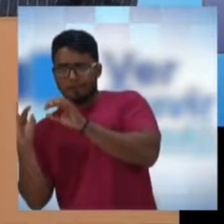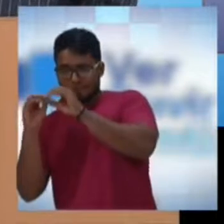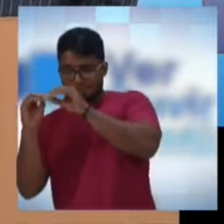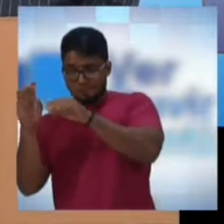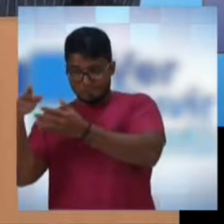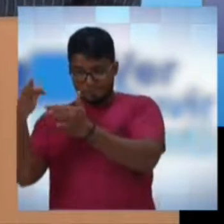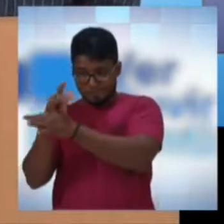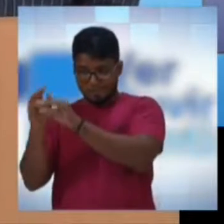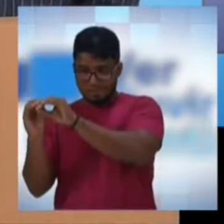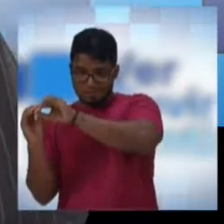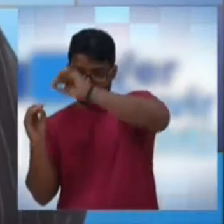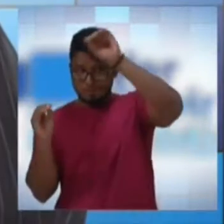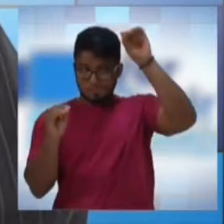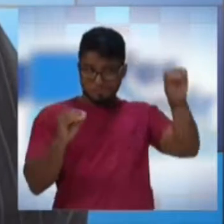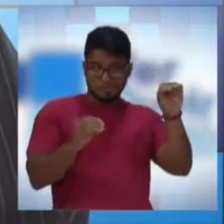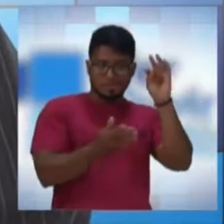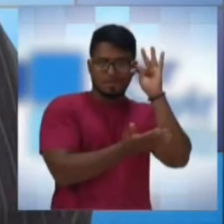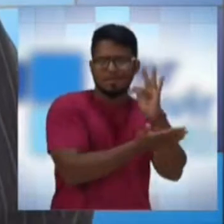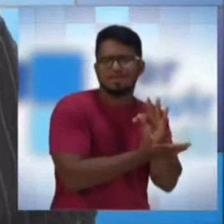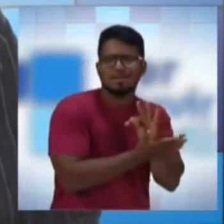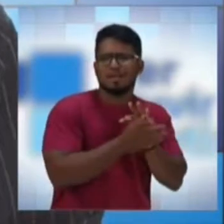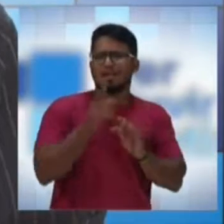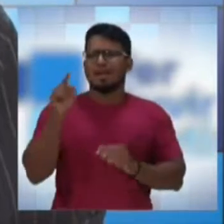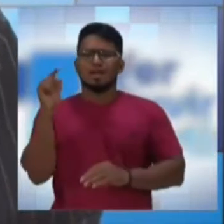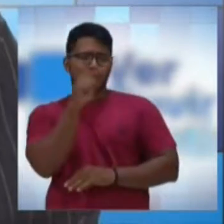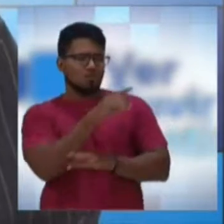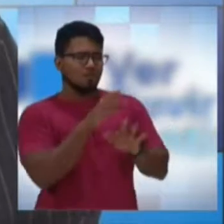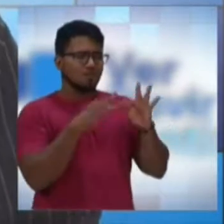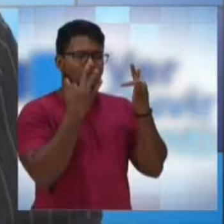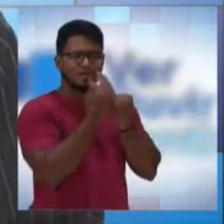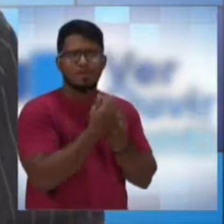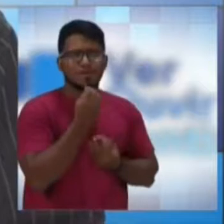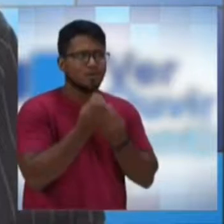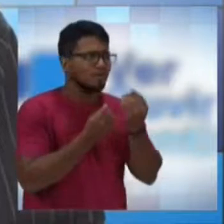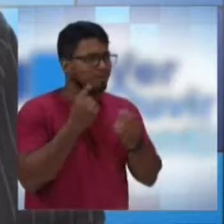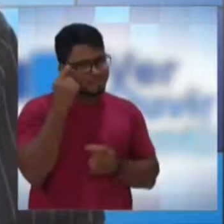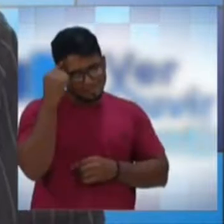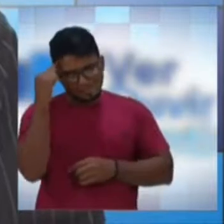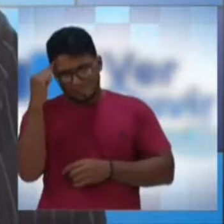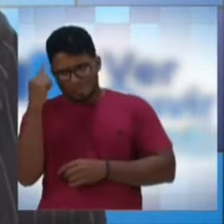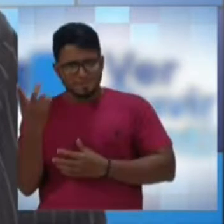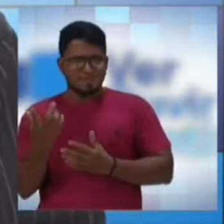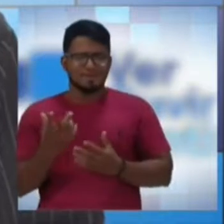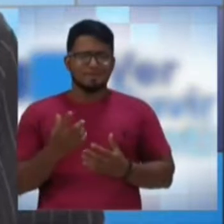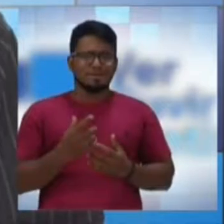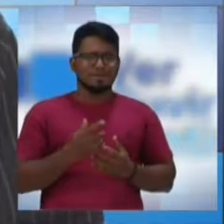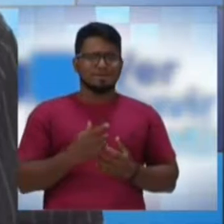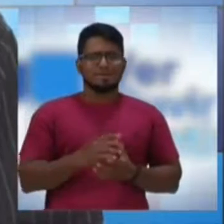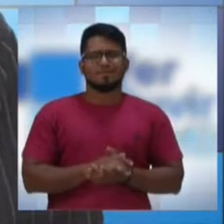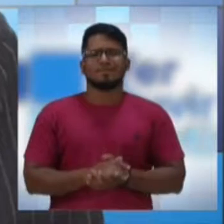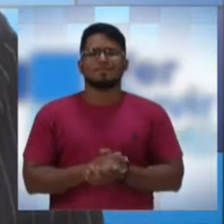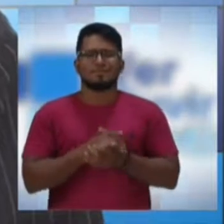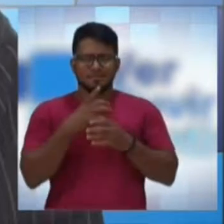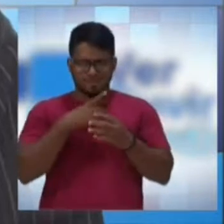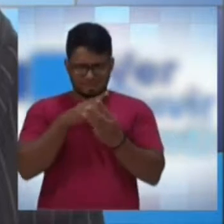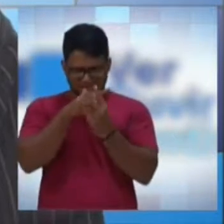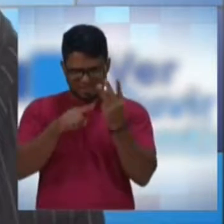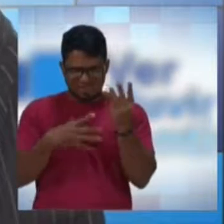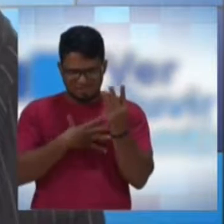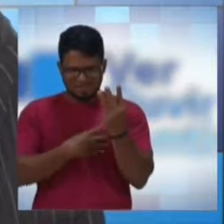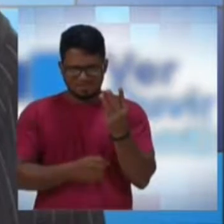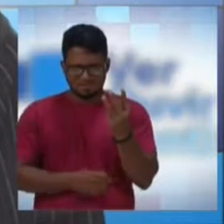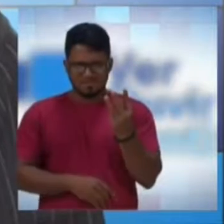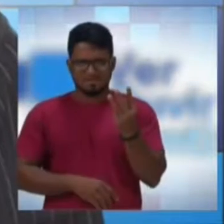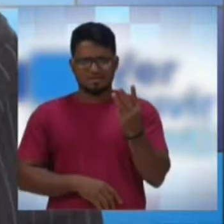mudar toda uma estrutura social, porque tinha uma filha cega, ou também tinha interesse que as outras estudassem. Vocês são três,